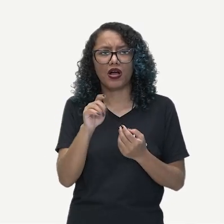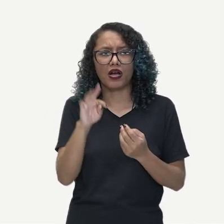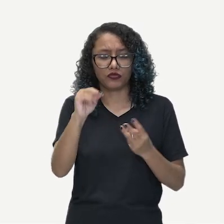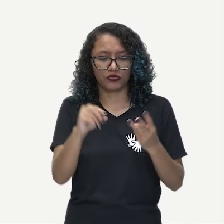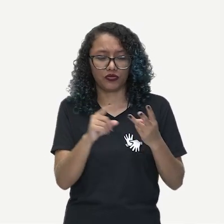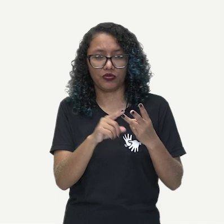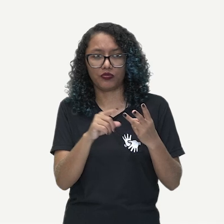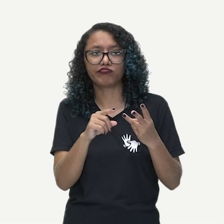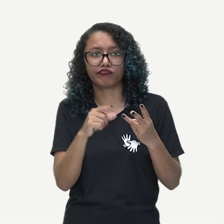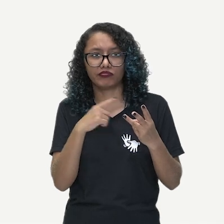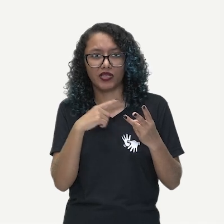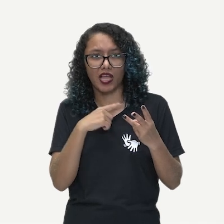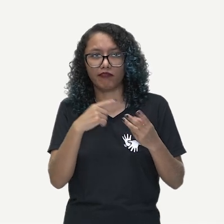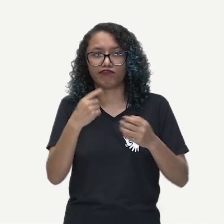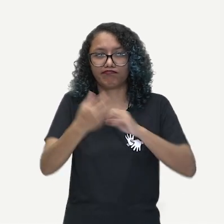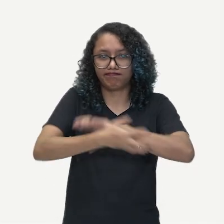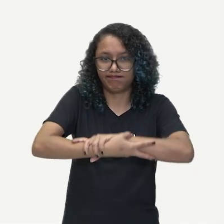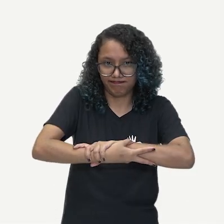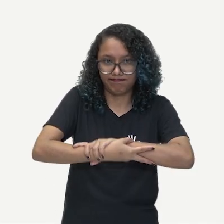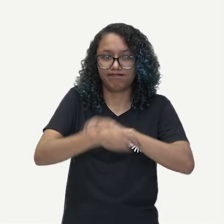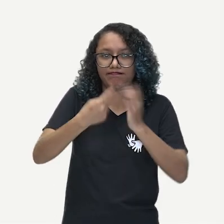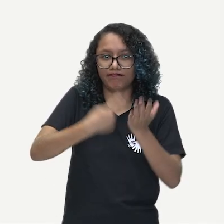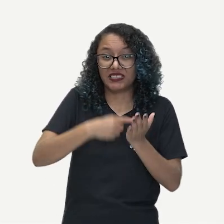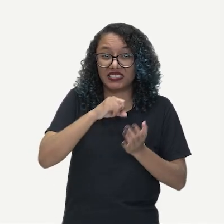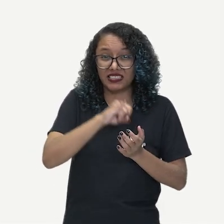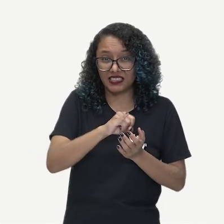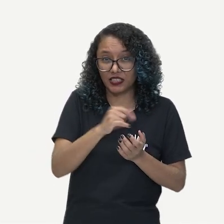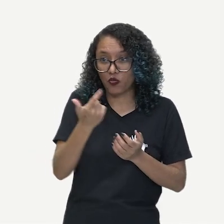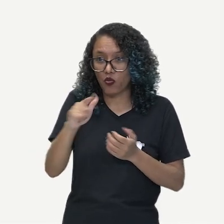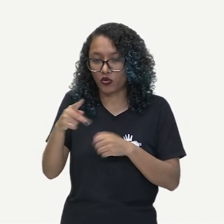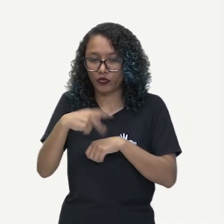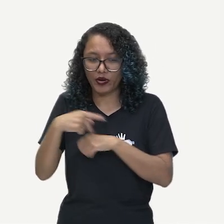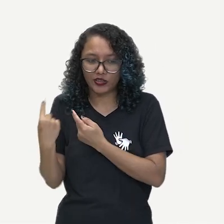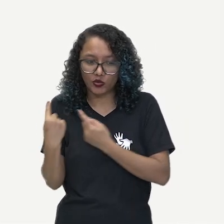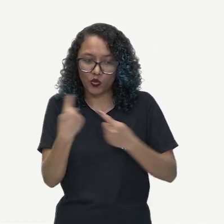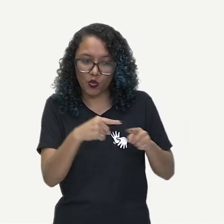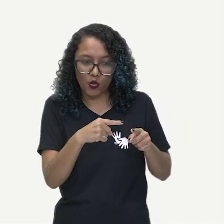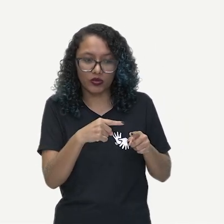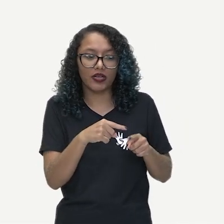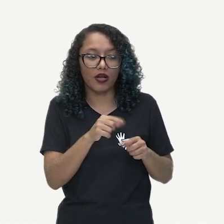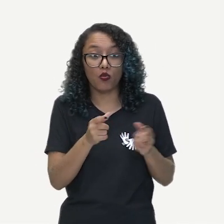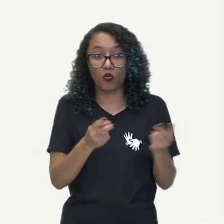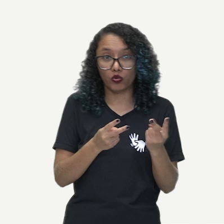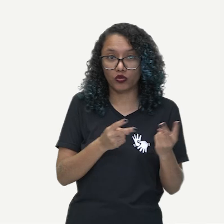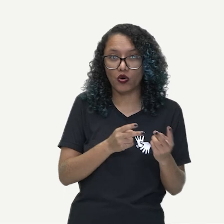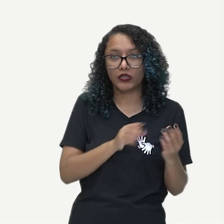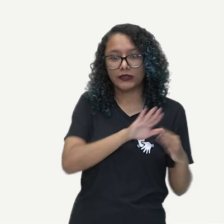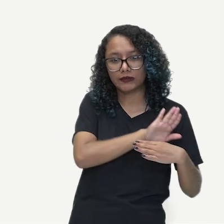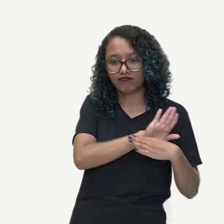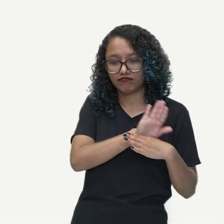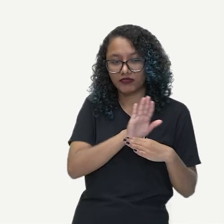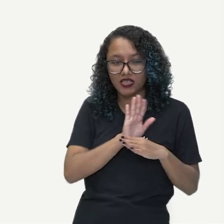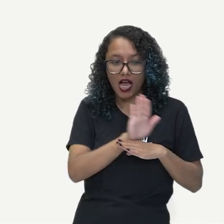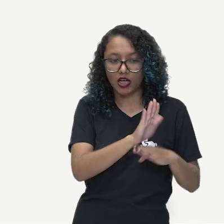Então, se um país atacar um dos dois, o outro vai ajudar a defender. Em